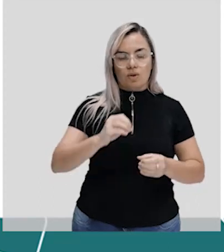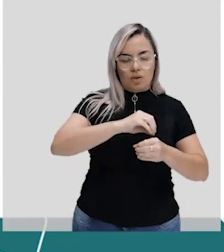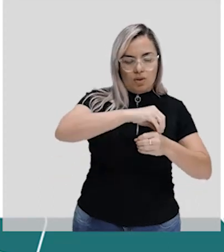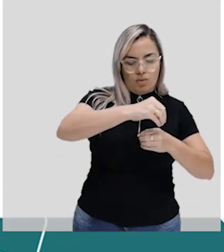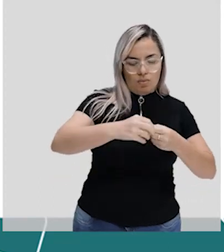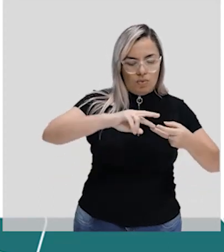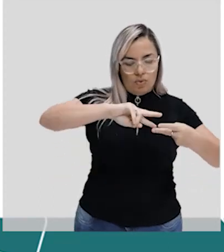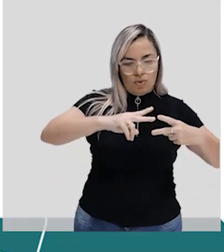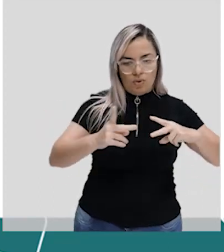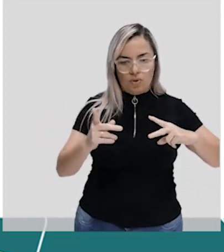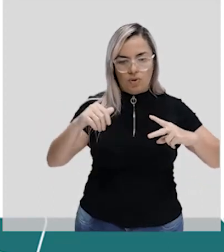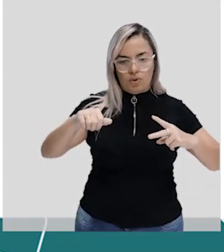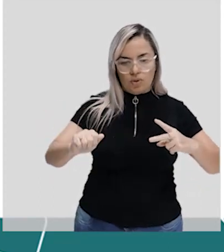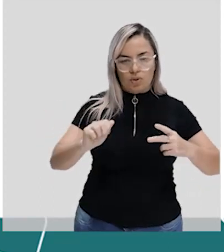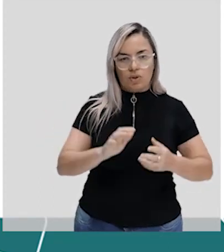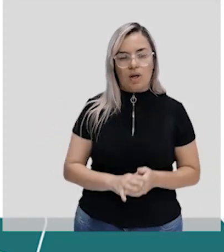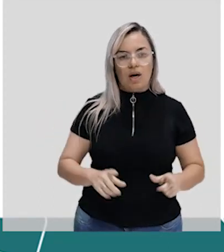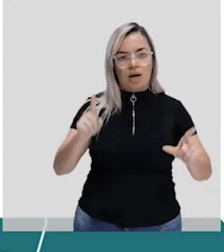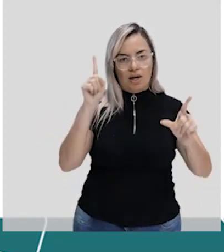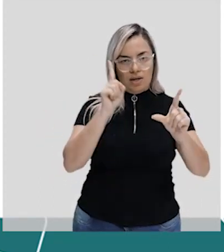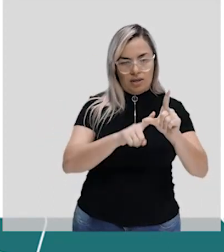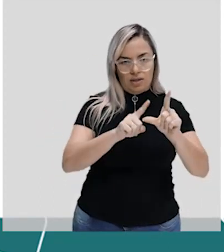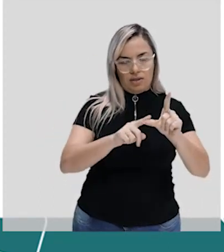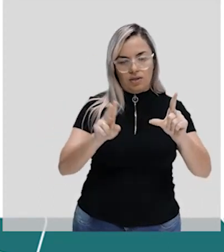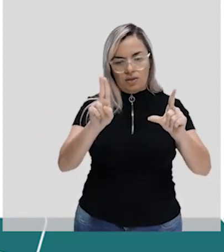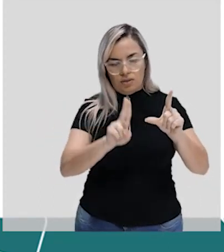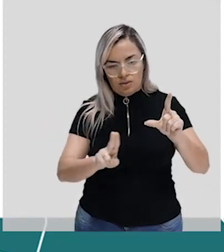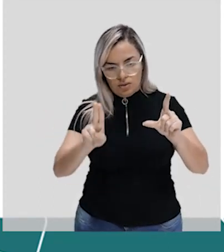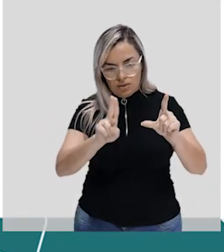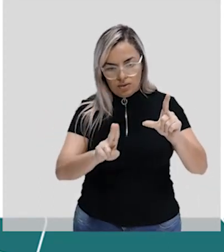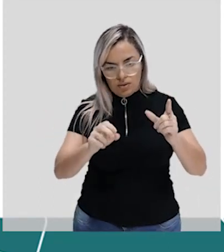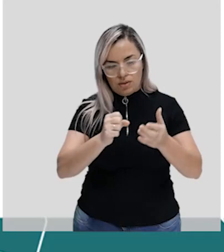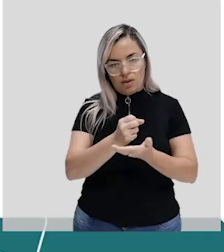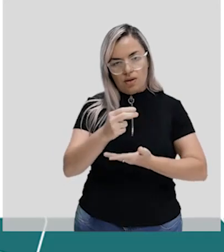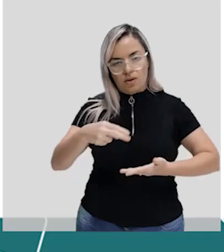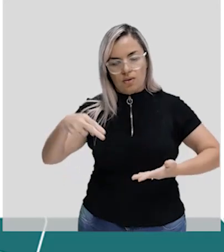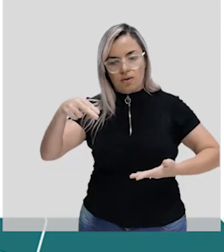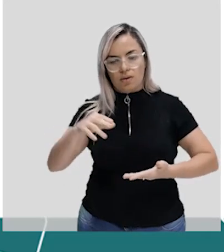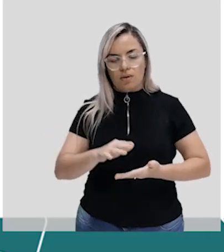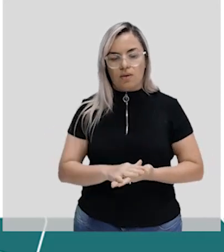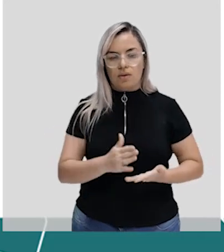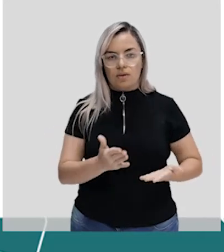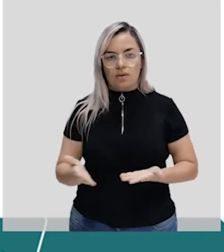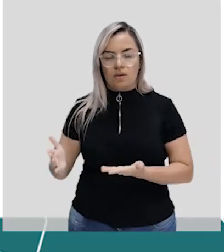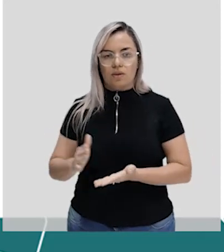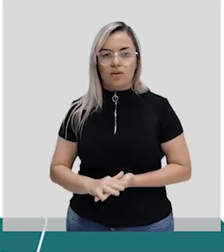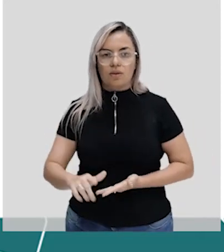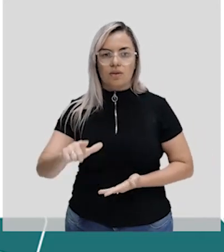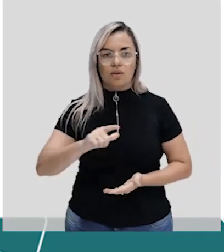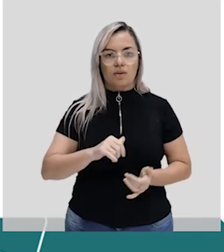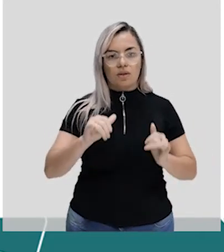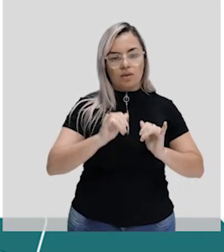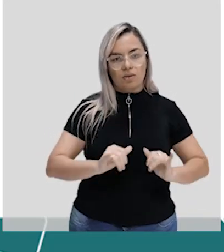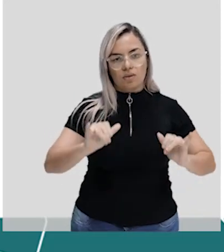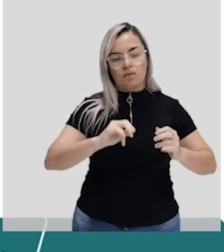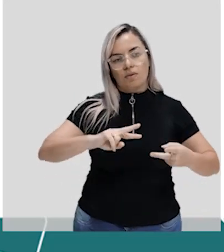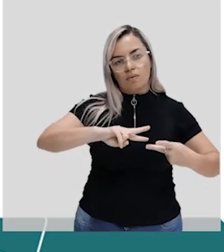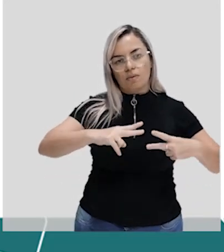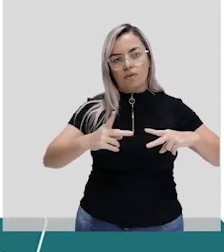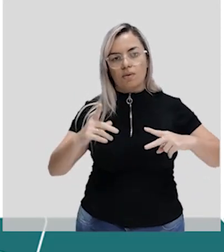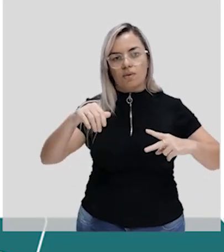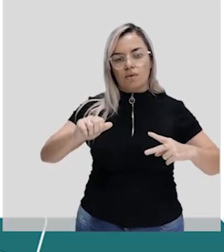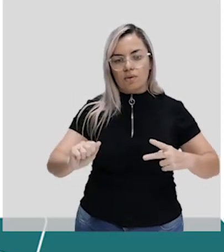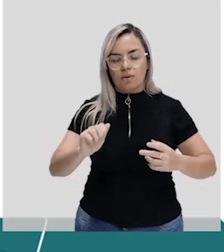DNA as letrinhas que eu falei para vocês, né? As bases nitrogenadas. Isso aqui traz uma informação genética. Mas